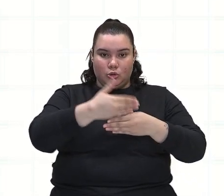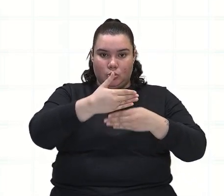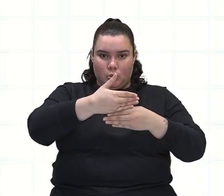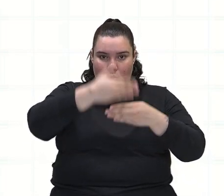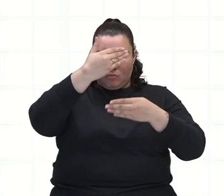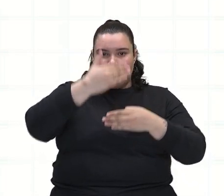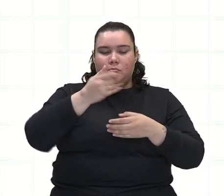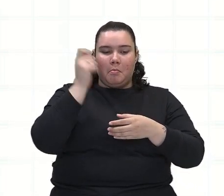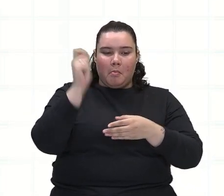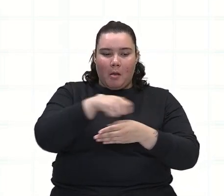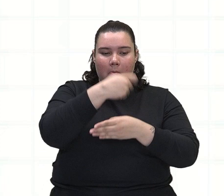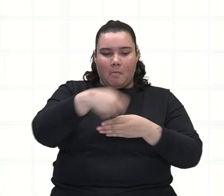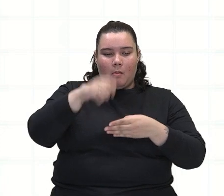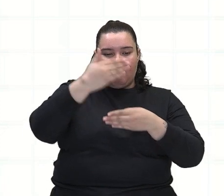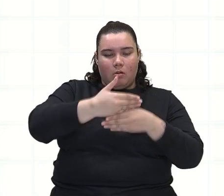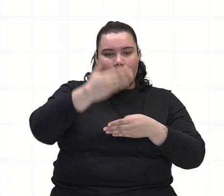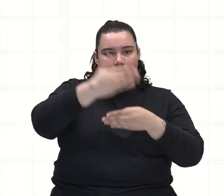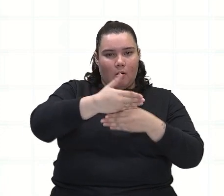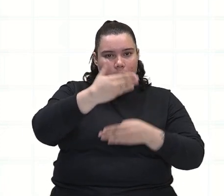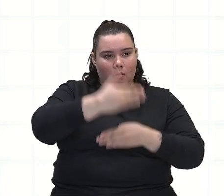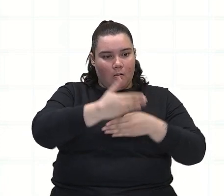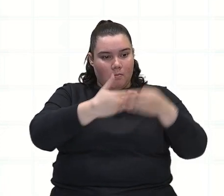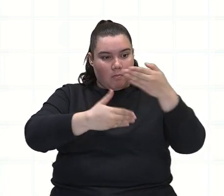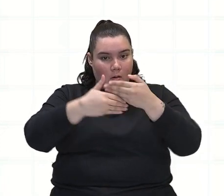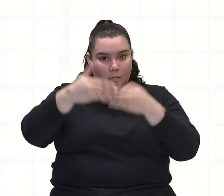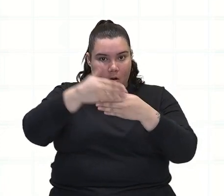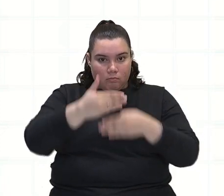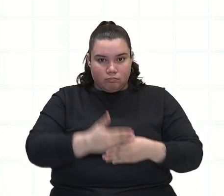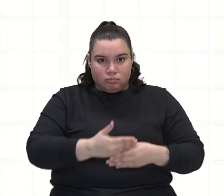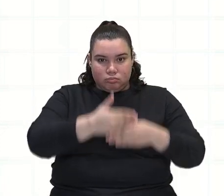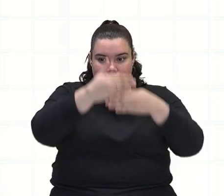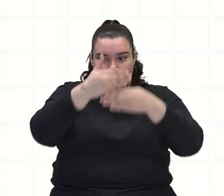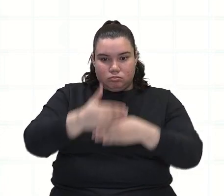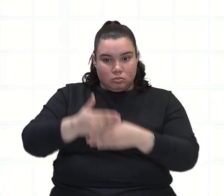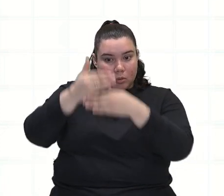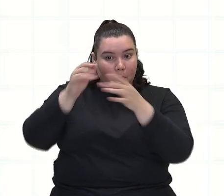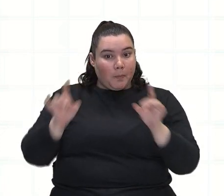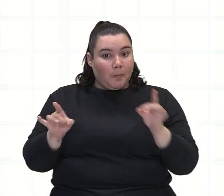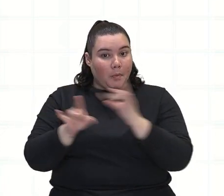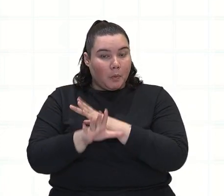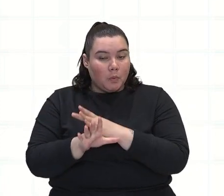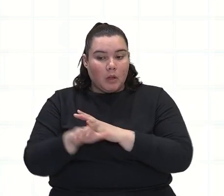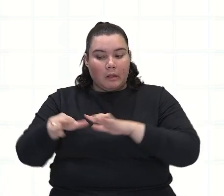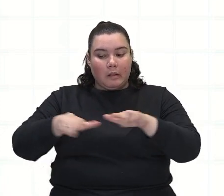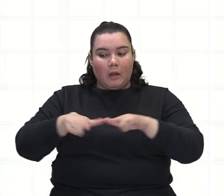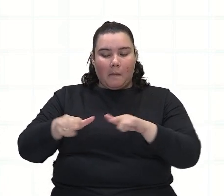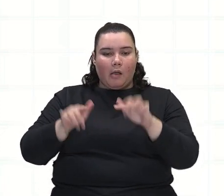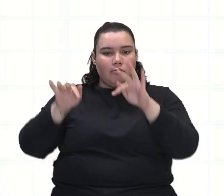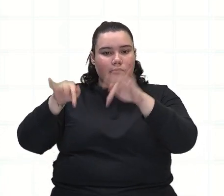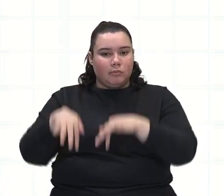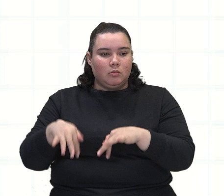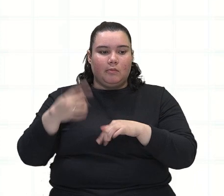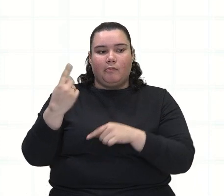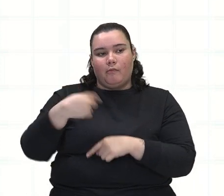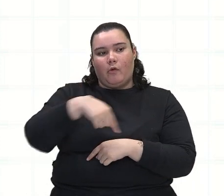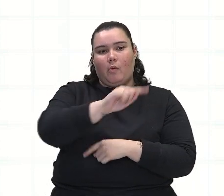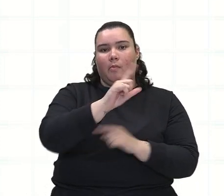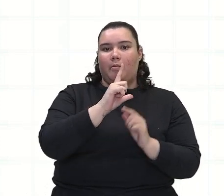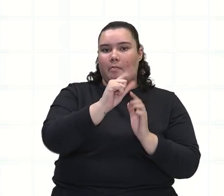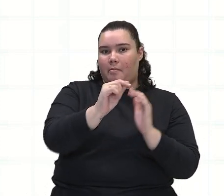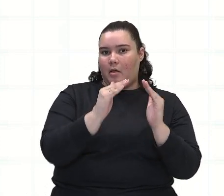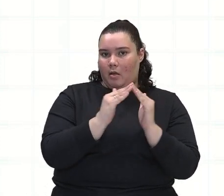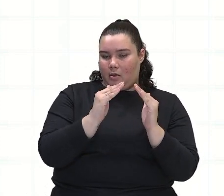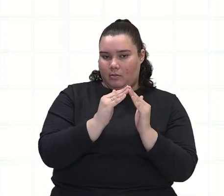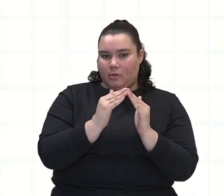2 paredes. Após, ele saiu da obra e foi para sua casa. Chegando lá, ele banhou, deitou